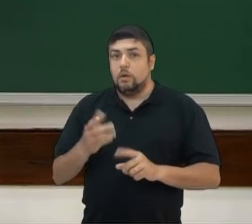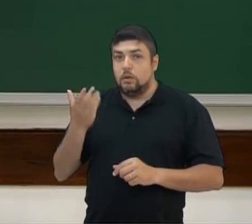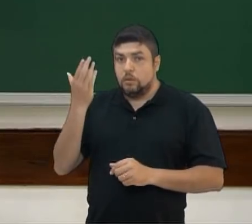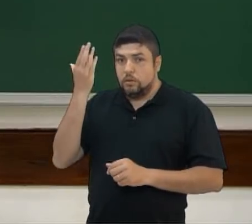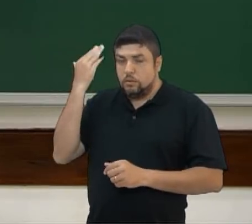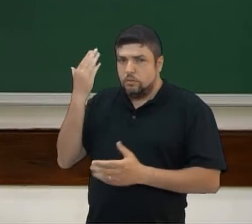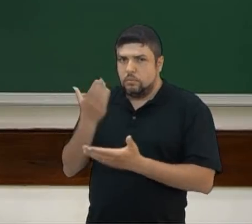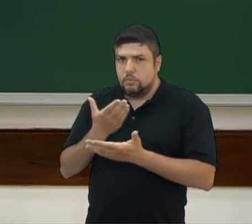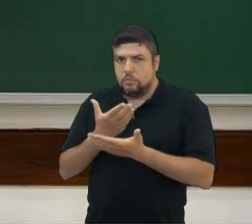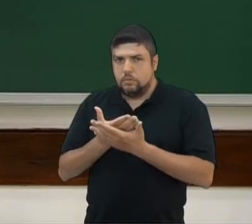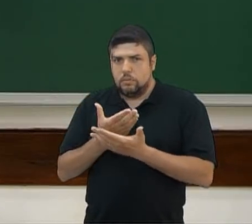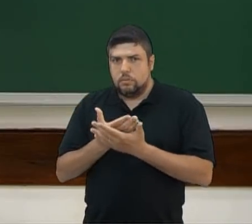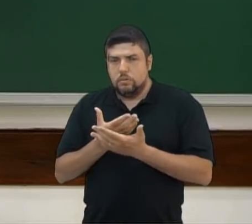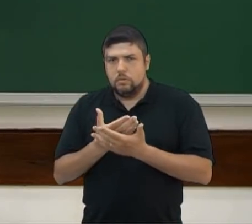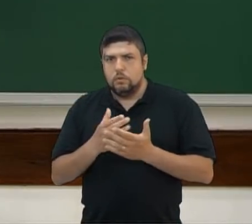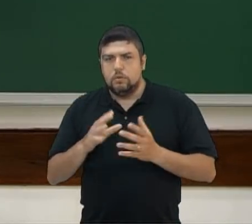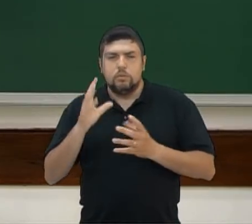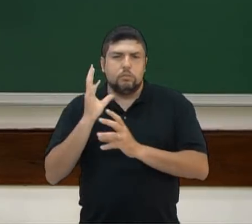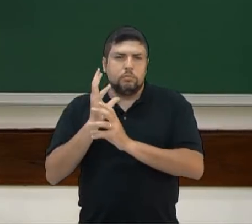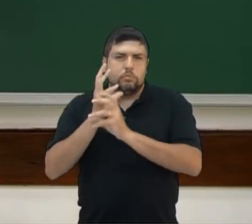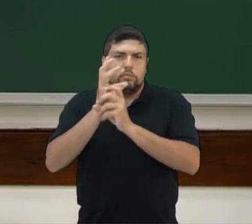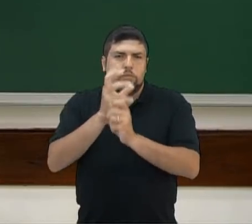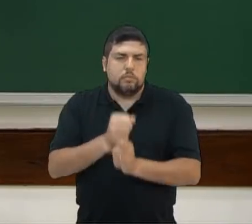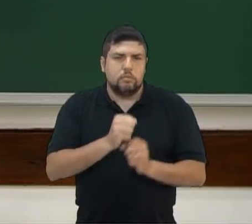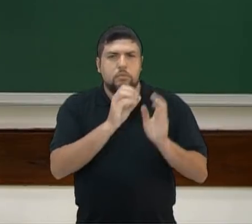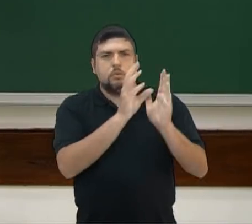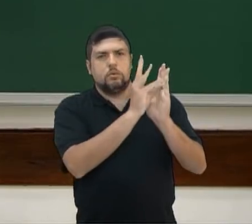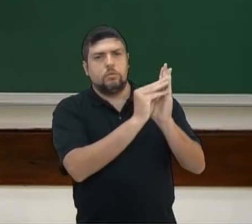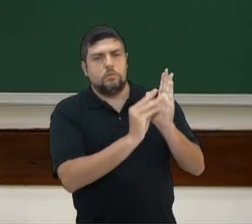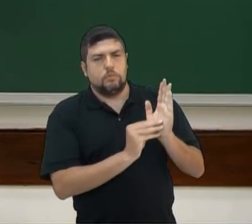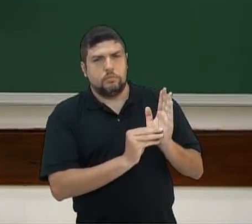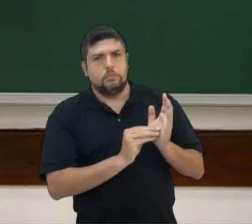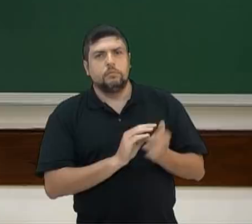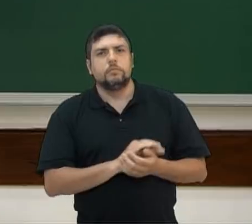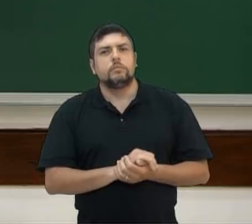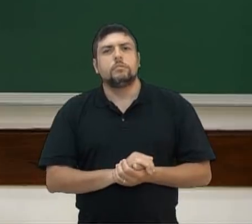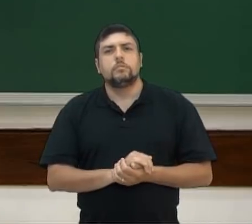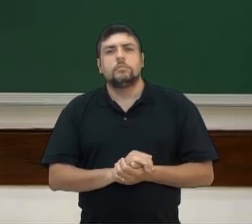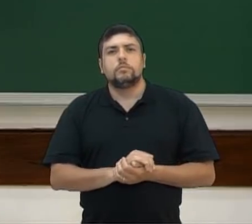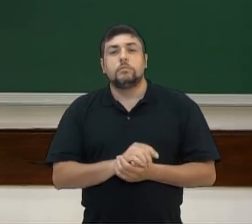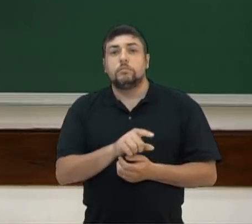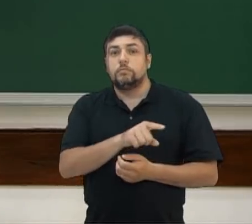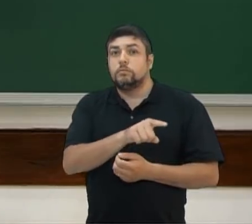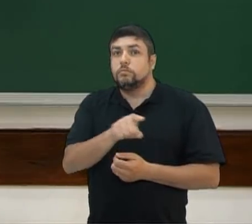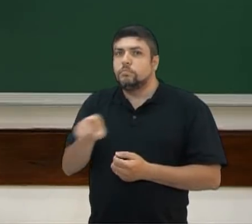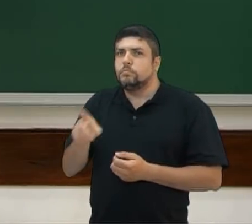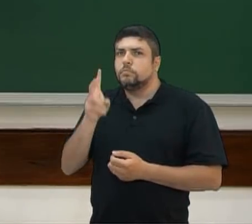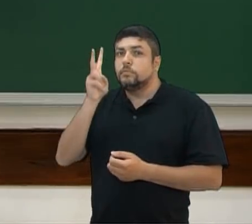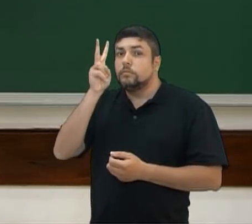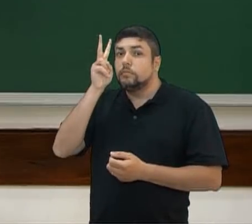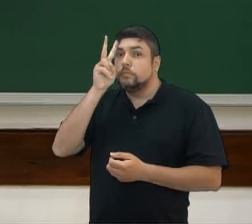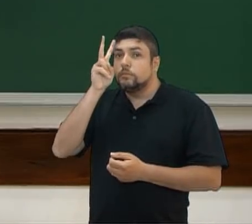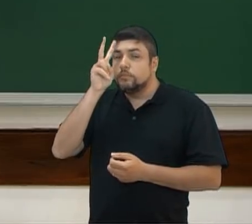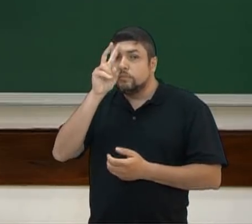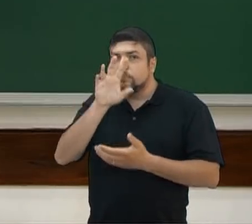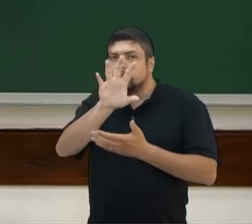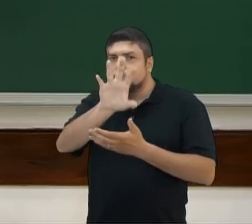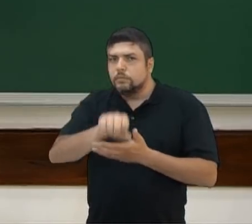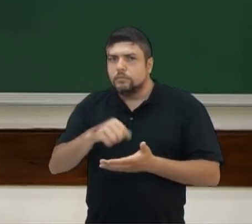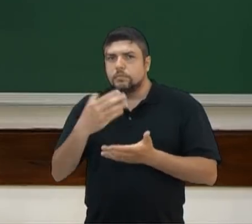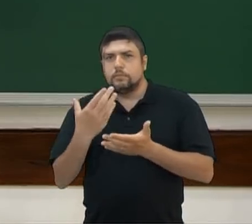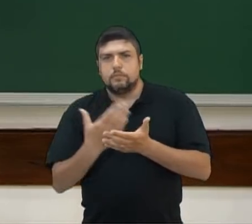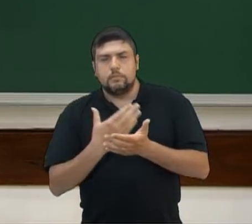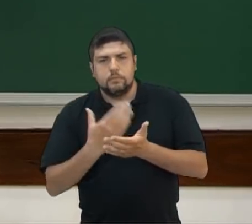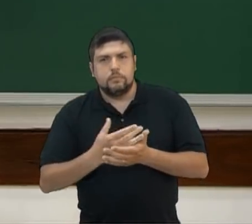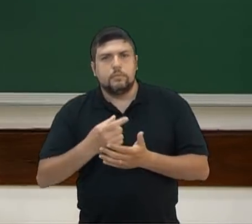dos conteúdos já trabalhados. Não se esqueçam, todos os estudantes, de pegar seu caderno, seu